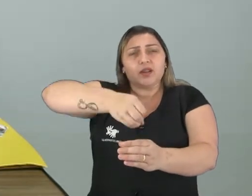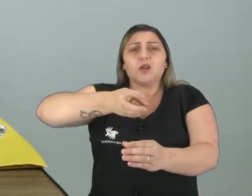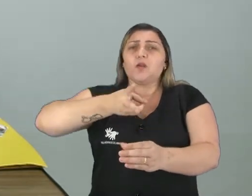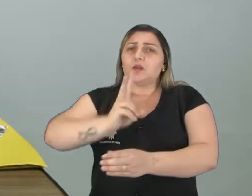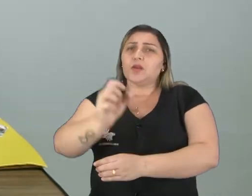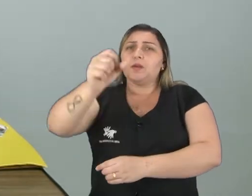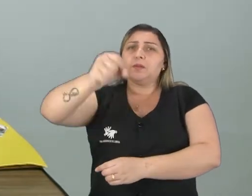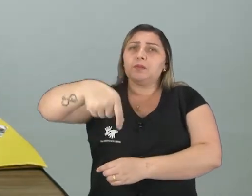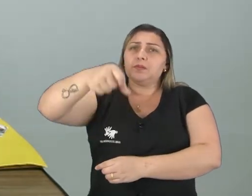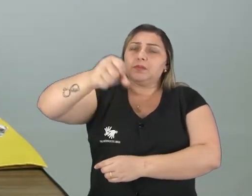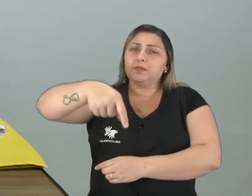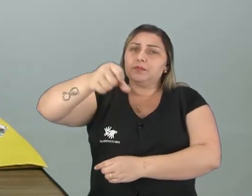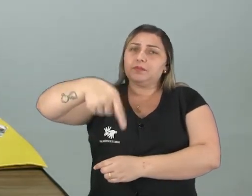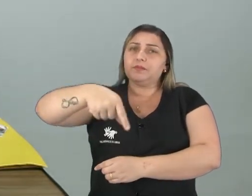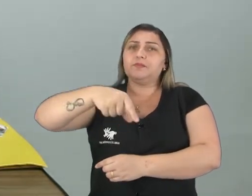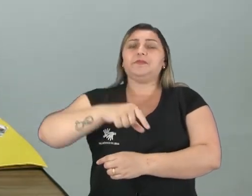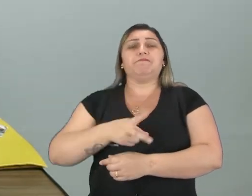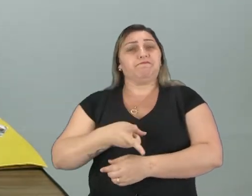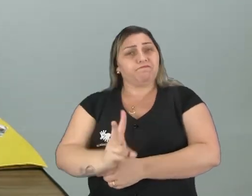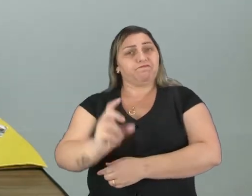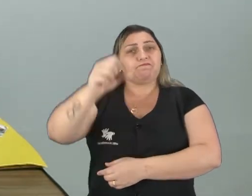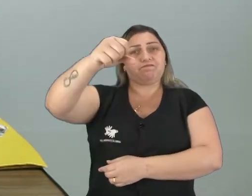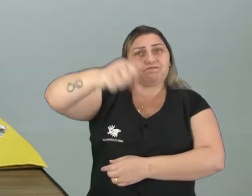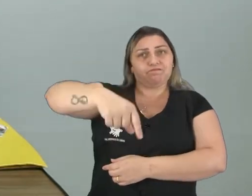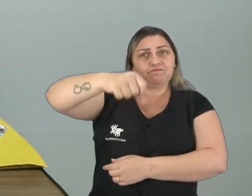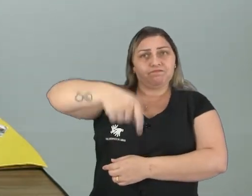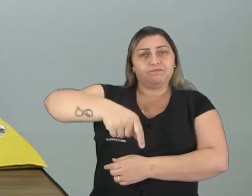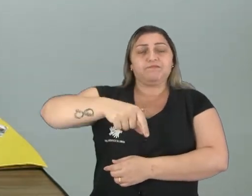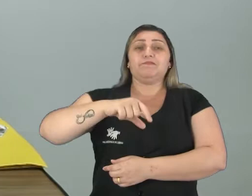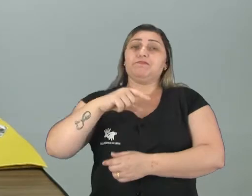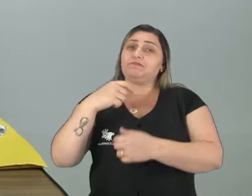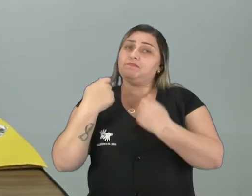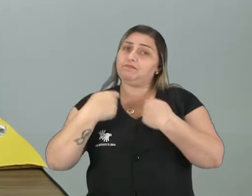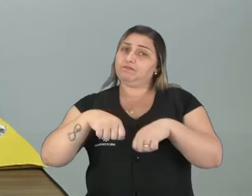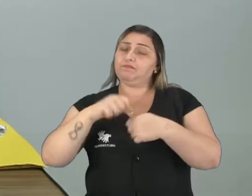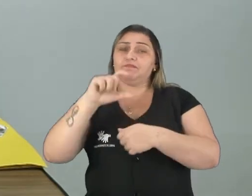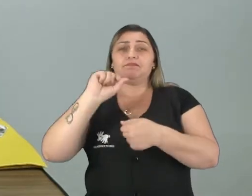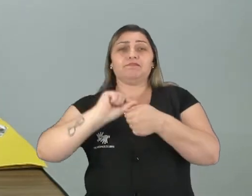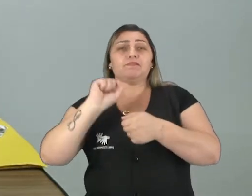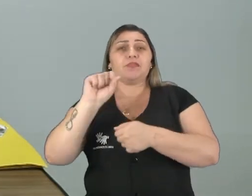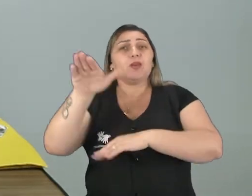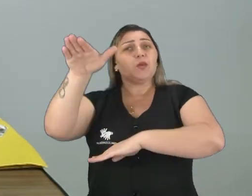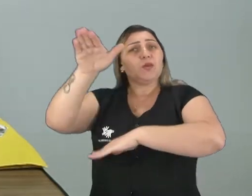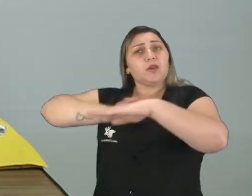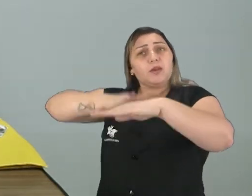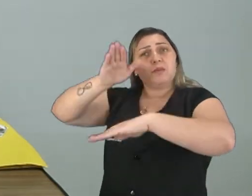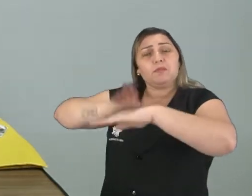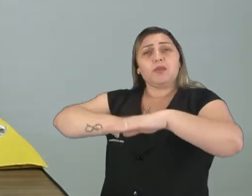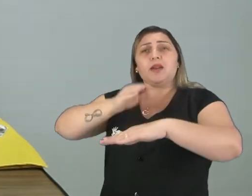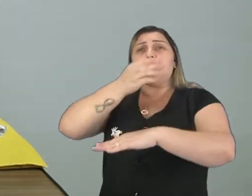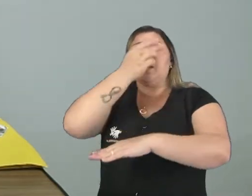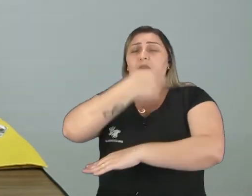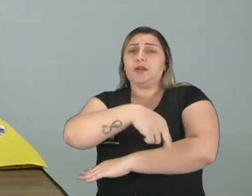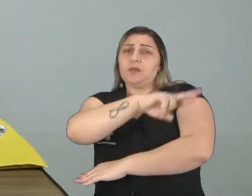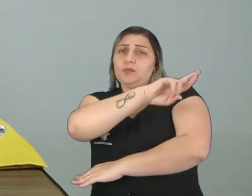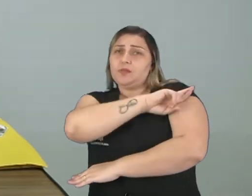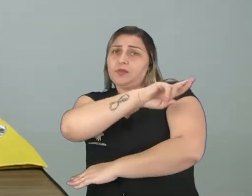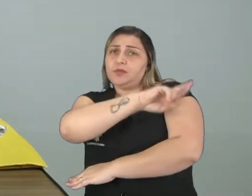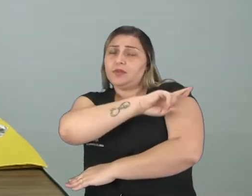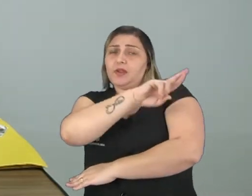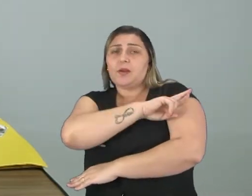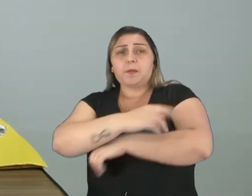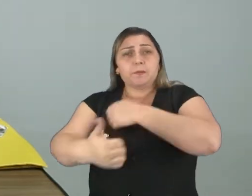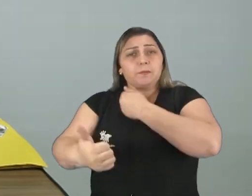ela continuar a pingar, continuar pingando, então eu devo fazer o quê? Chamar alguém, algum responsável